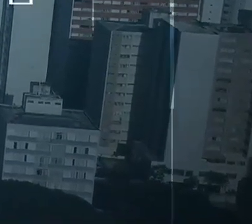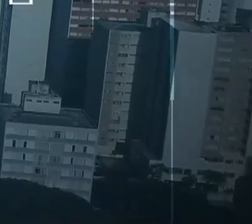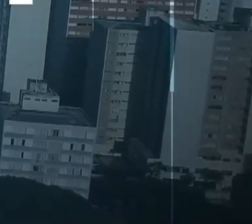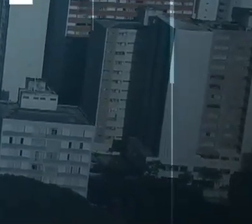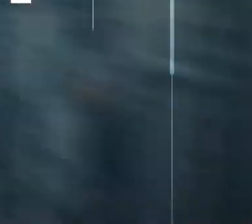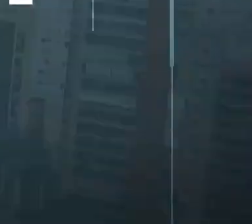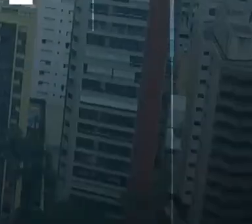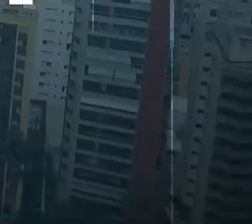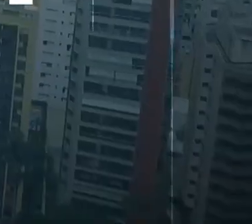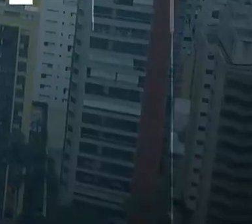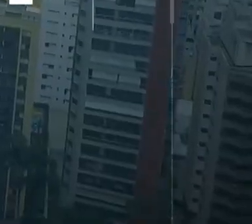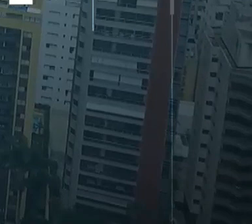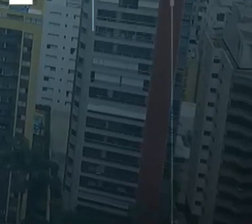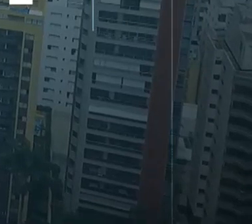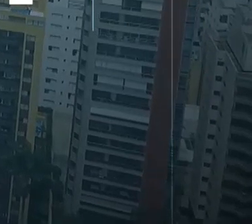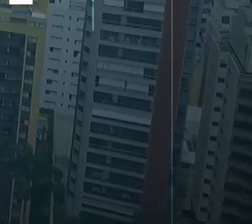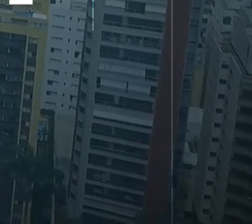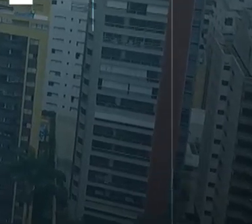as